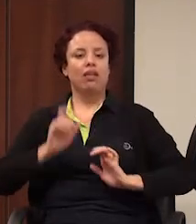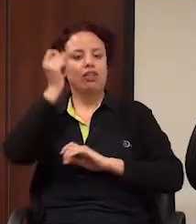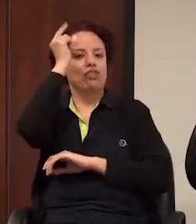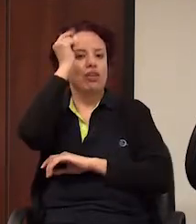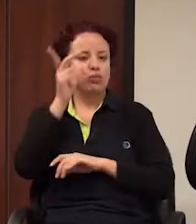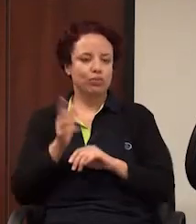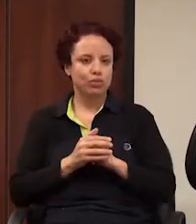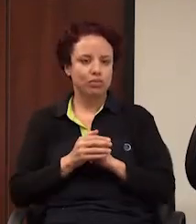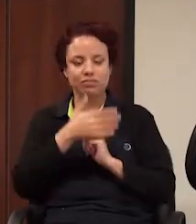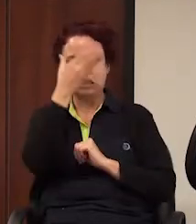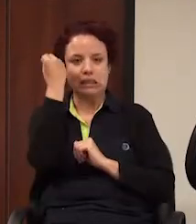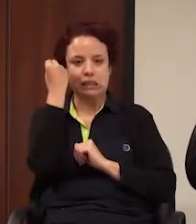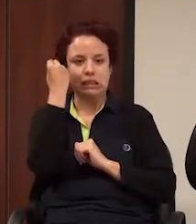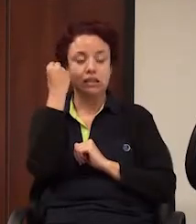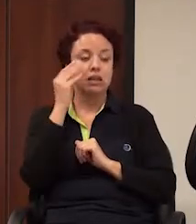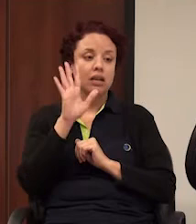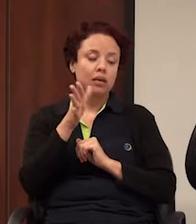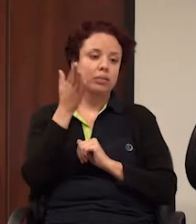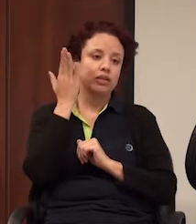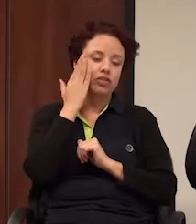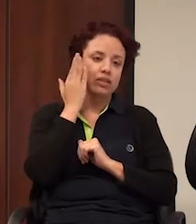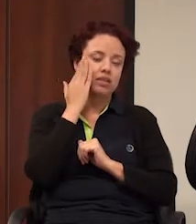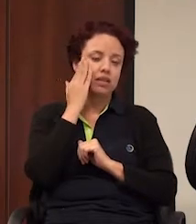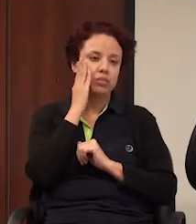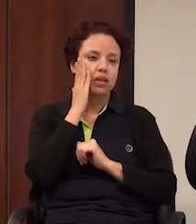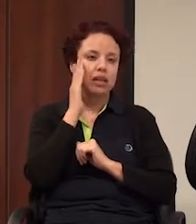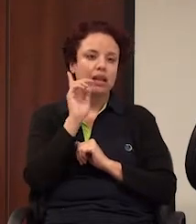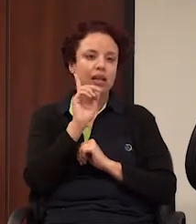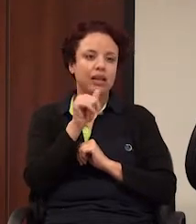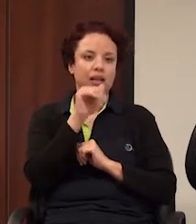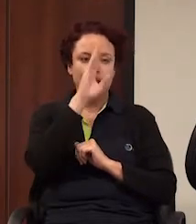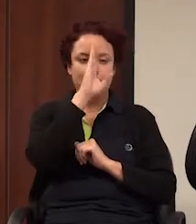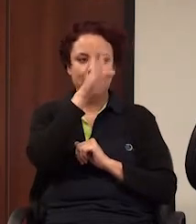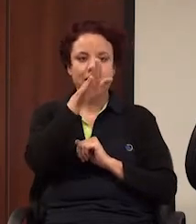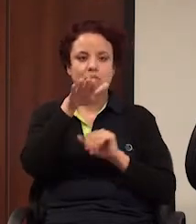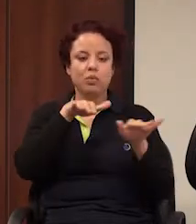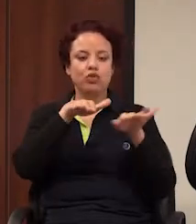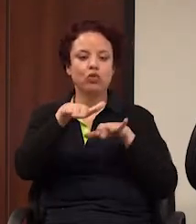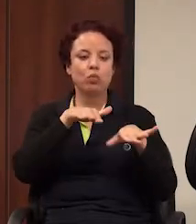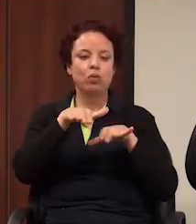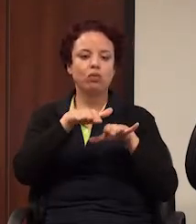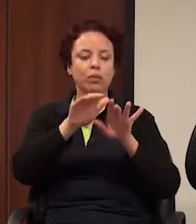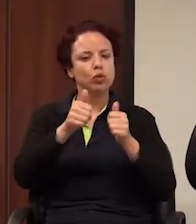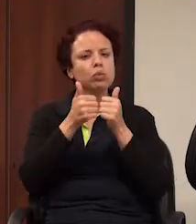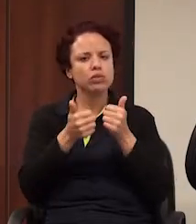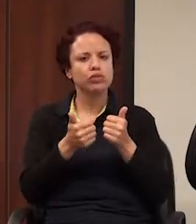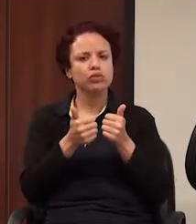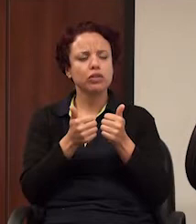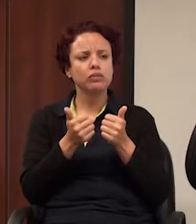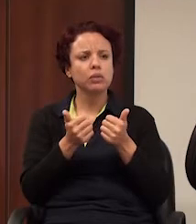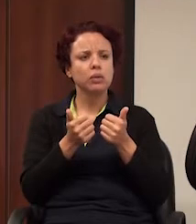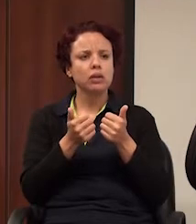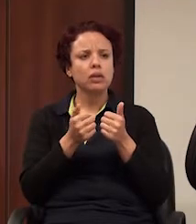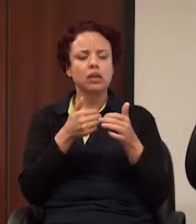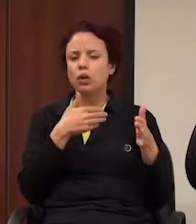Né. Mas lógico que isso eu acho que é principalmente um movimento construtivo, né, que qualquer um